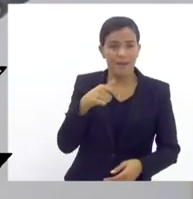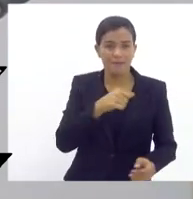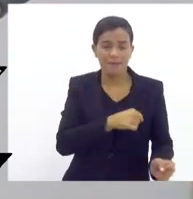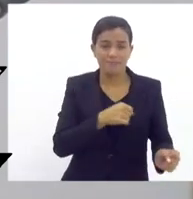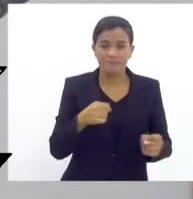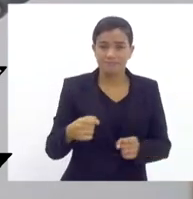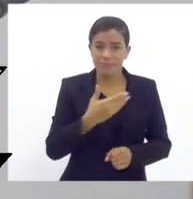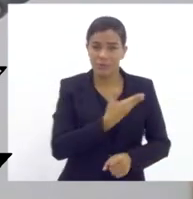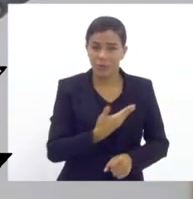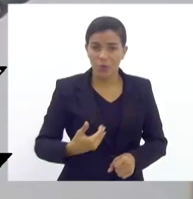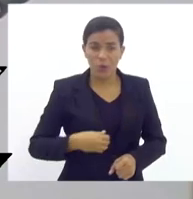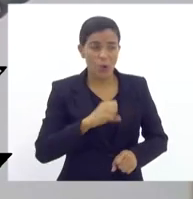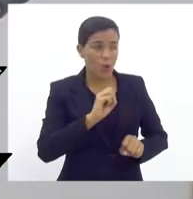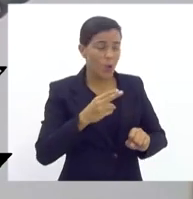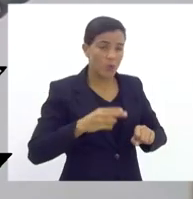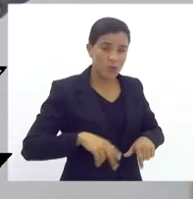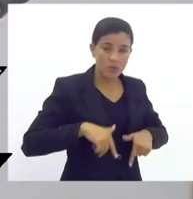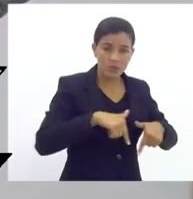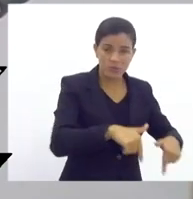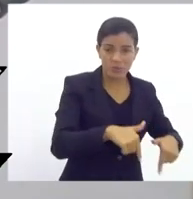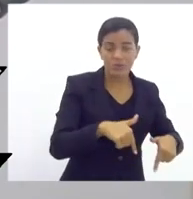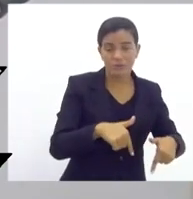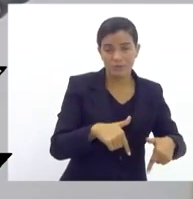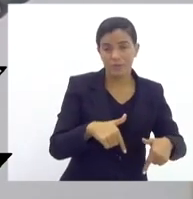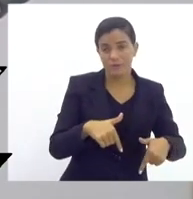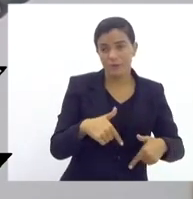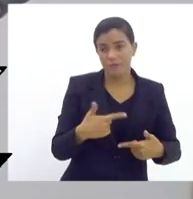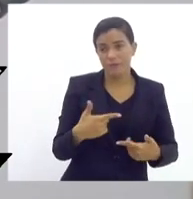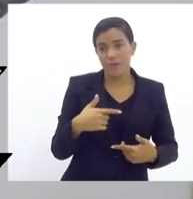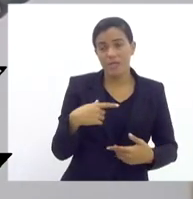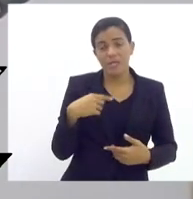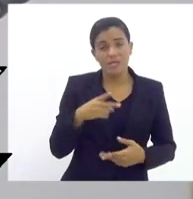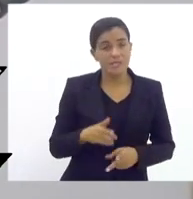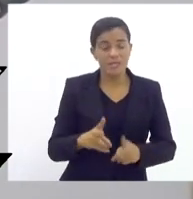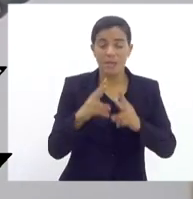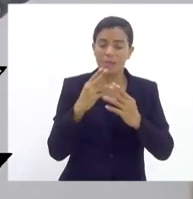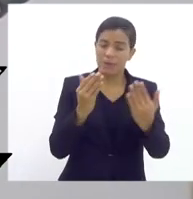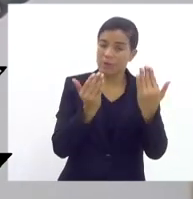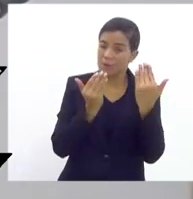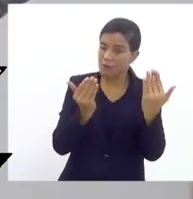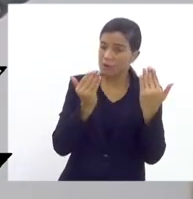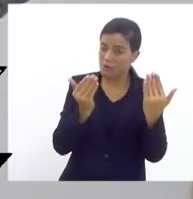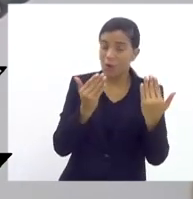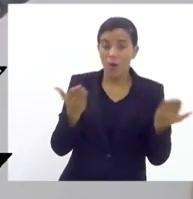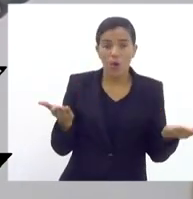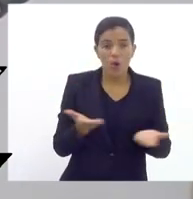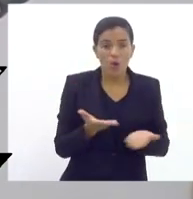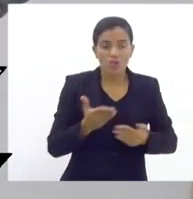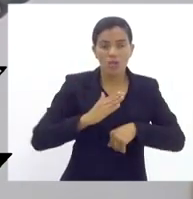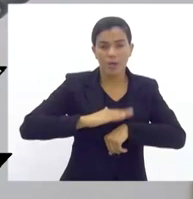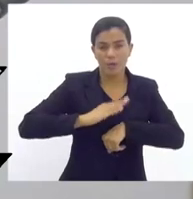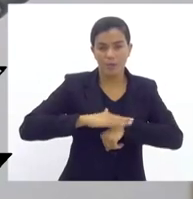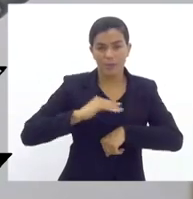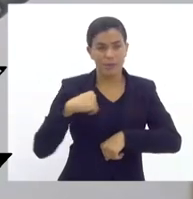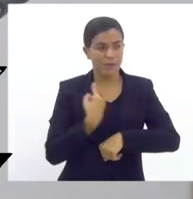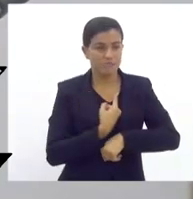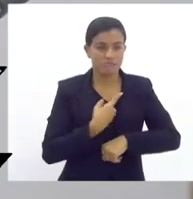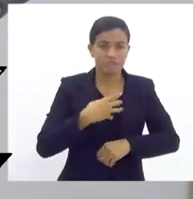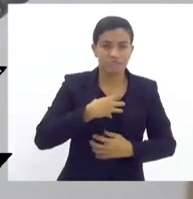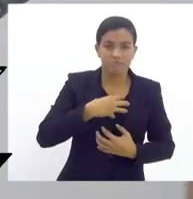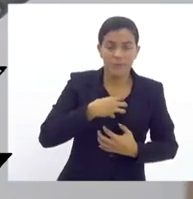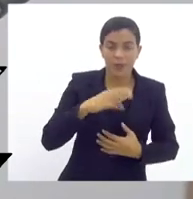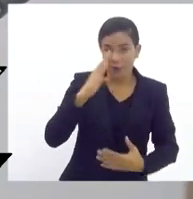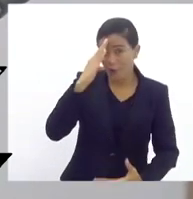vou acreditar no iniciativo de poder público e isso faz a gente sempre com essa desconfiança hoje é um momento que a gente sente um pouco